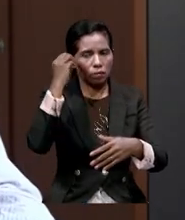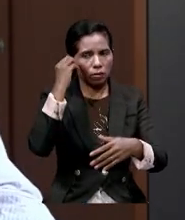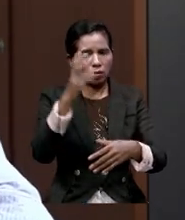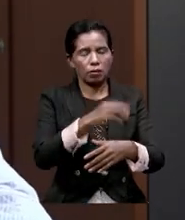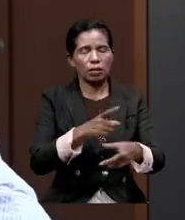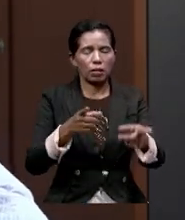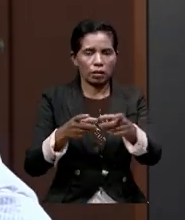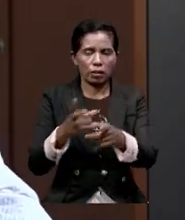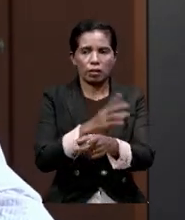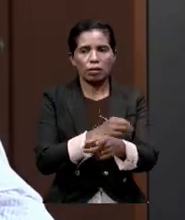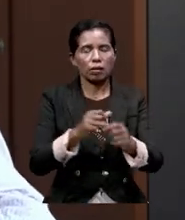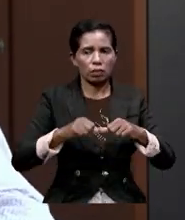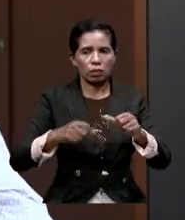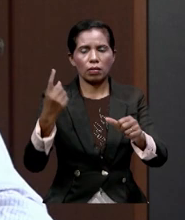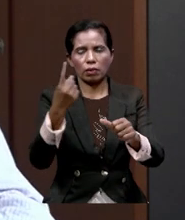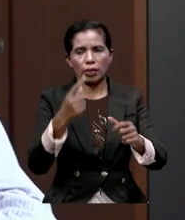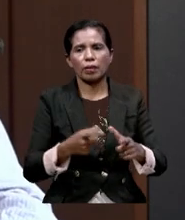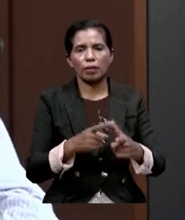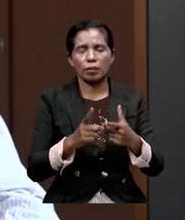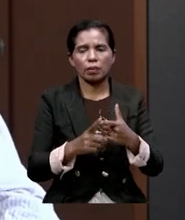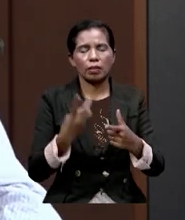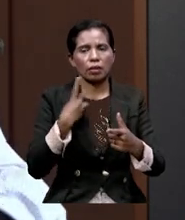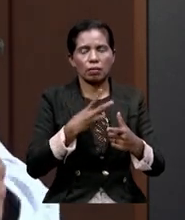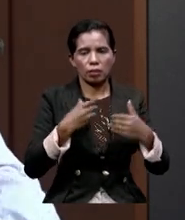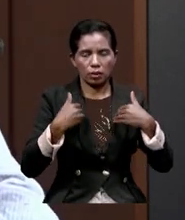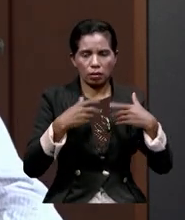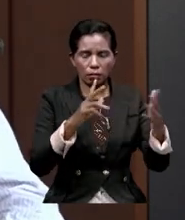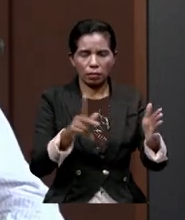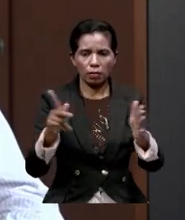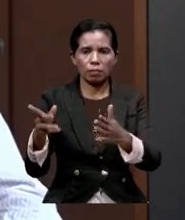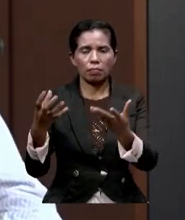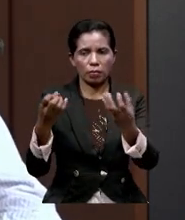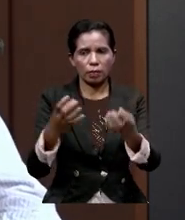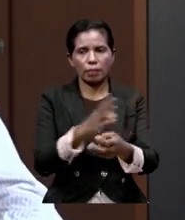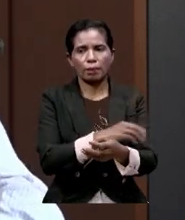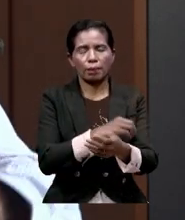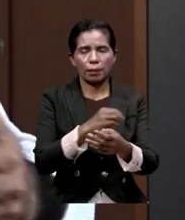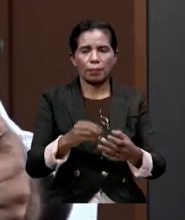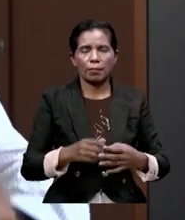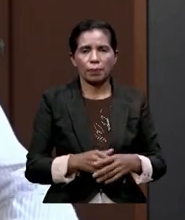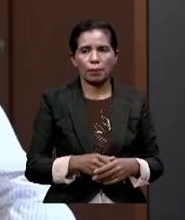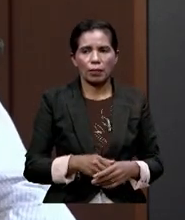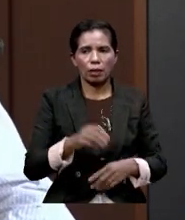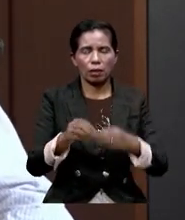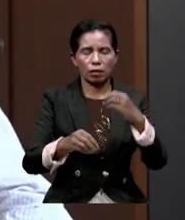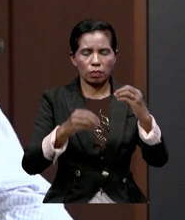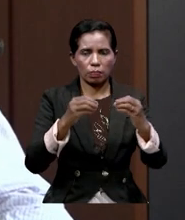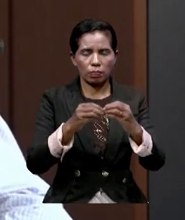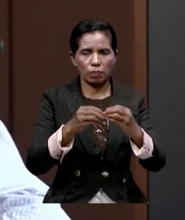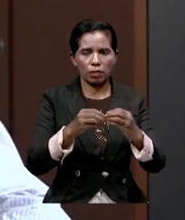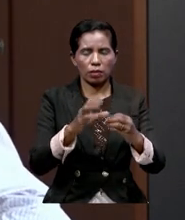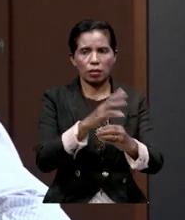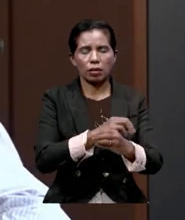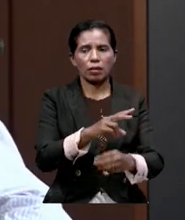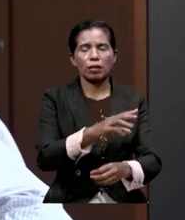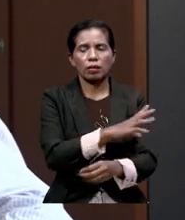keras ini sila na fatin e depois itas mos e plano bar segundo pemiasan masal ini yang masih itas